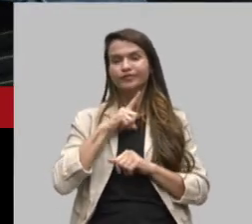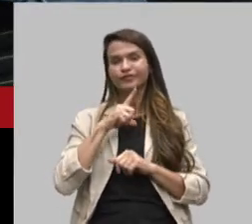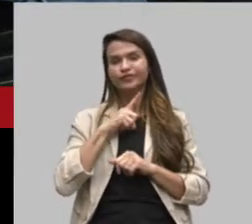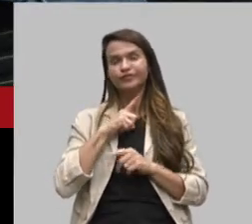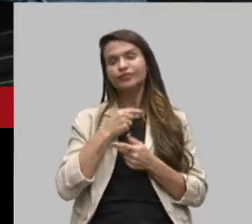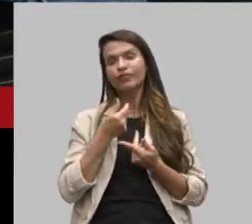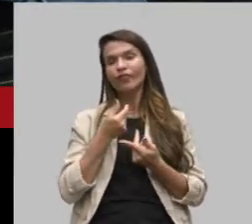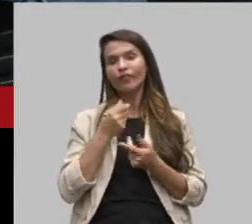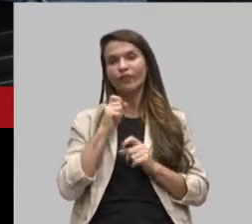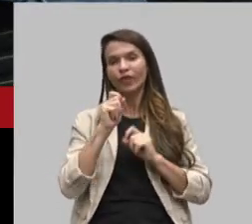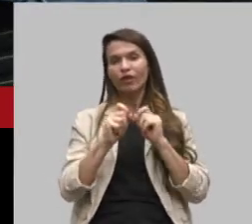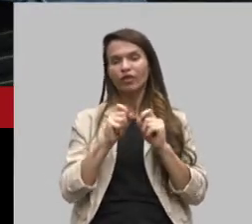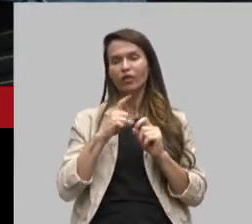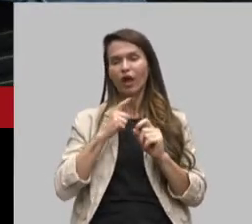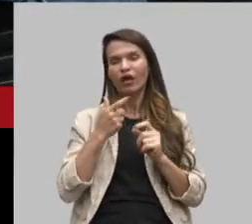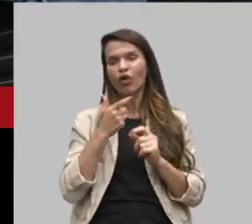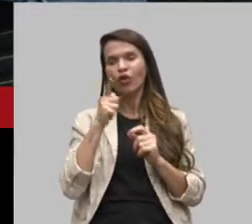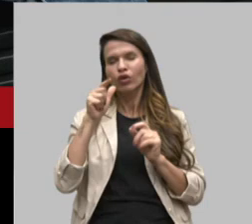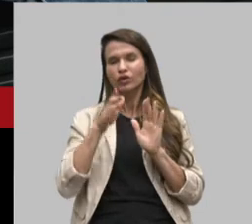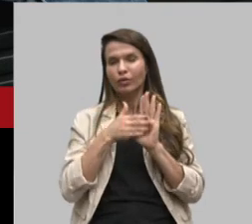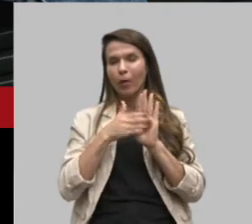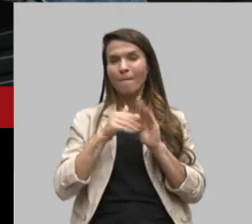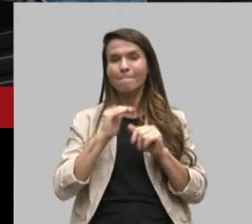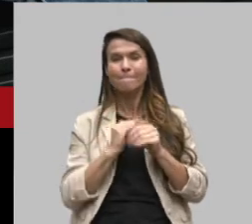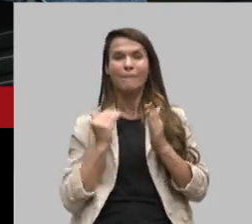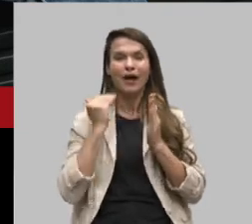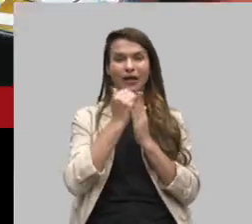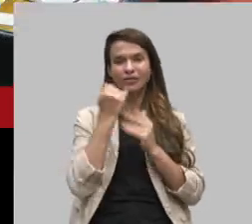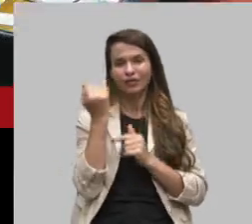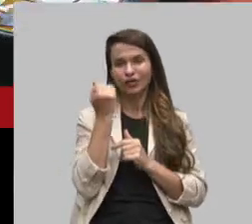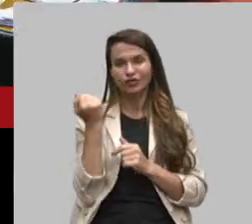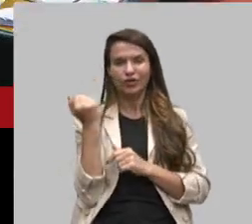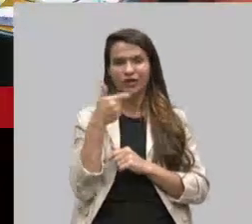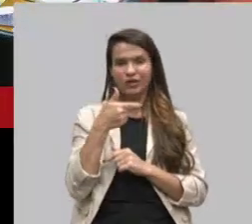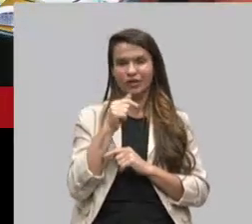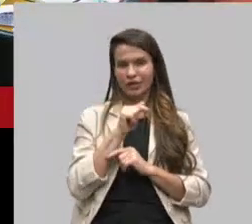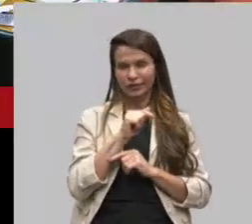também de terem propostas mais importantes antes do que essa aqui muito